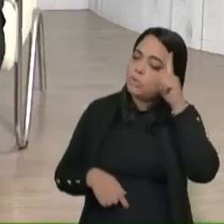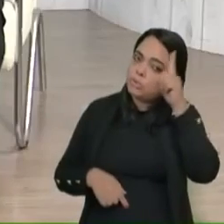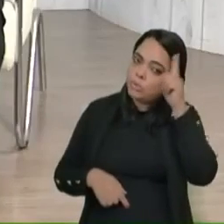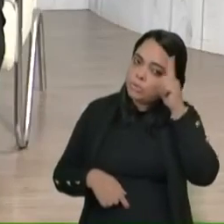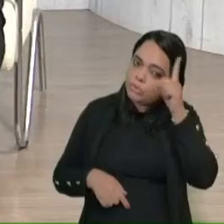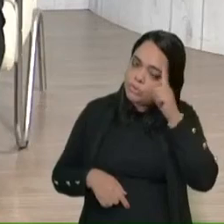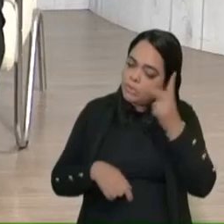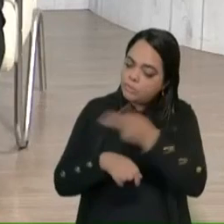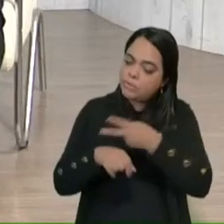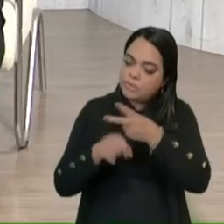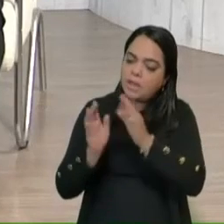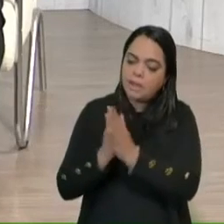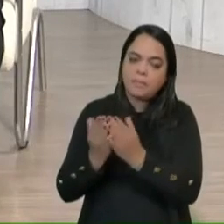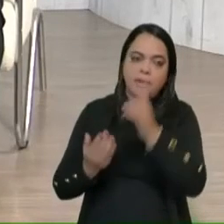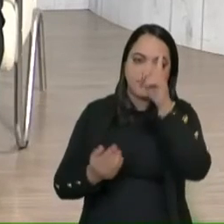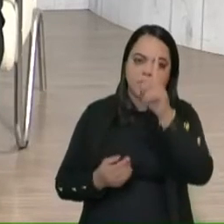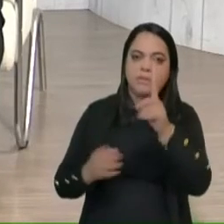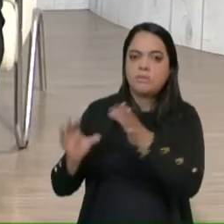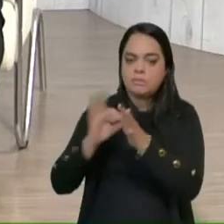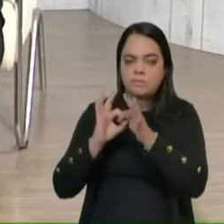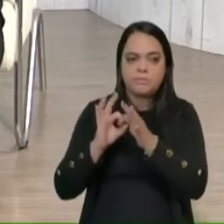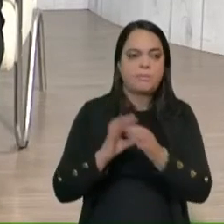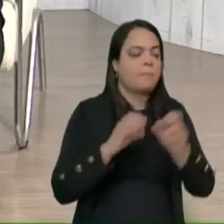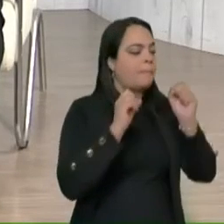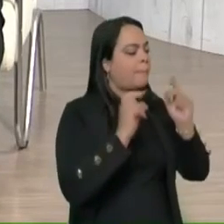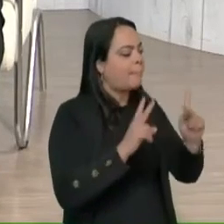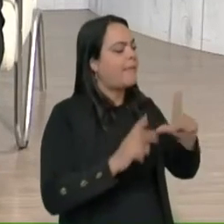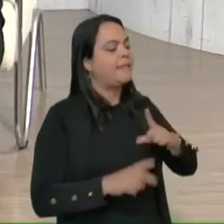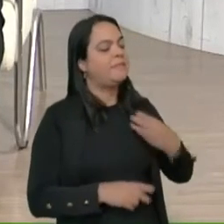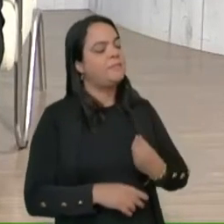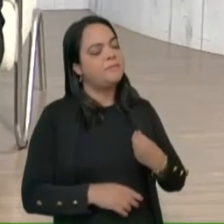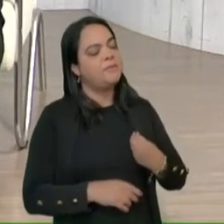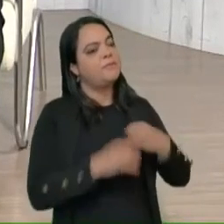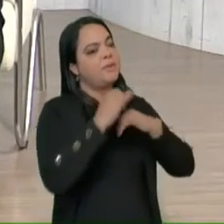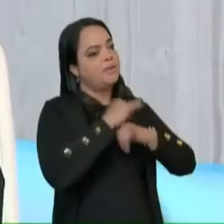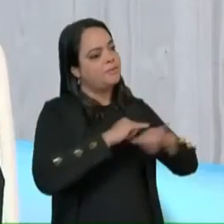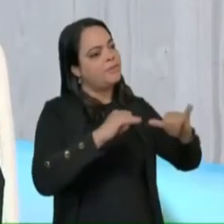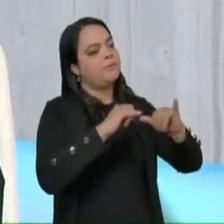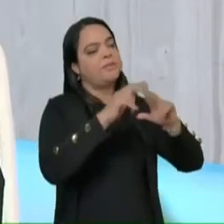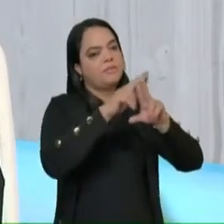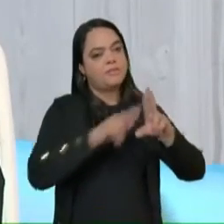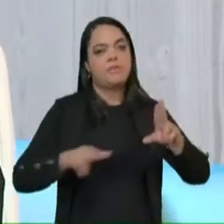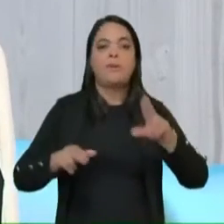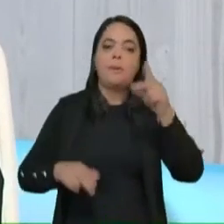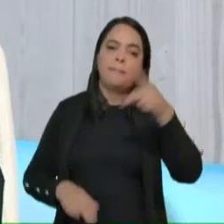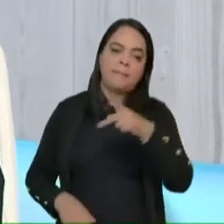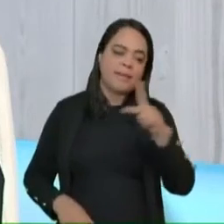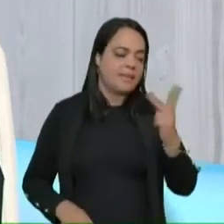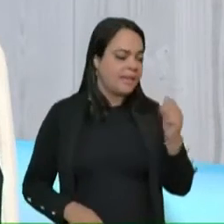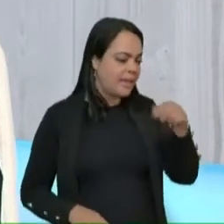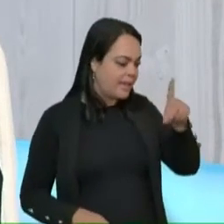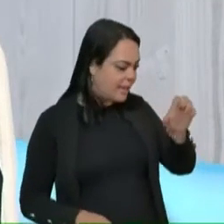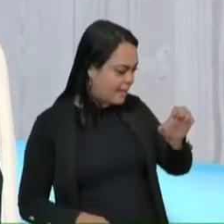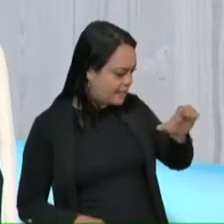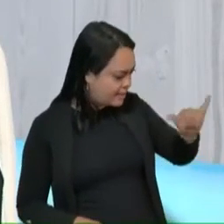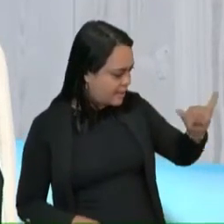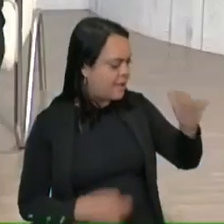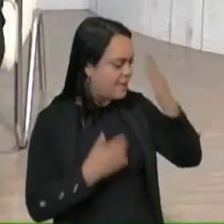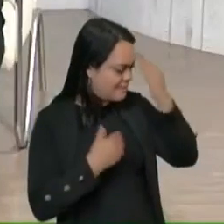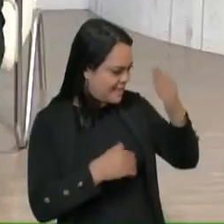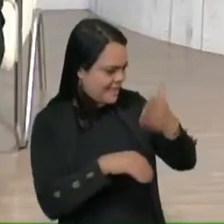Deus e a comunhão ok a gente recebeu aqui no informativo tvu o padre handley Muito obrigado